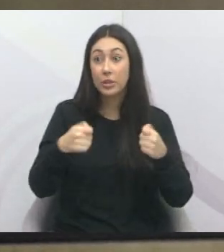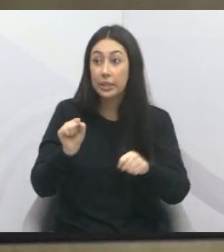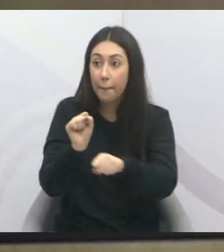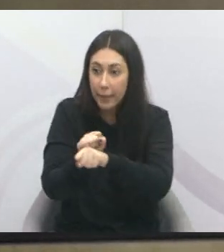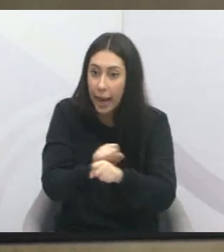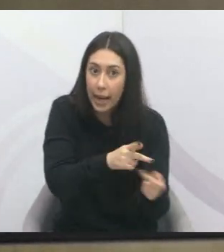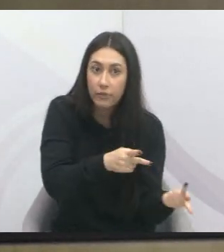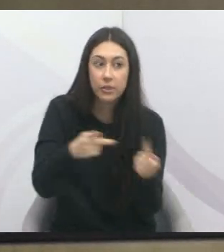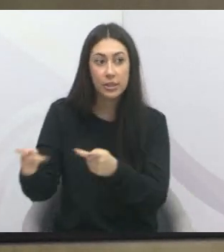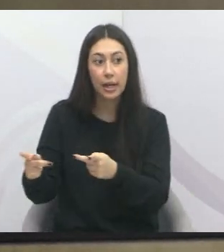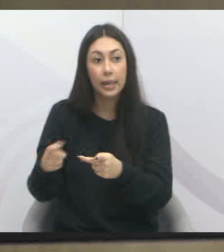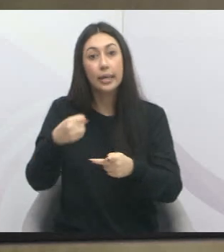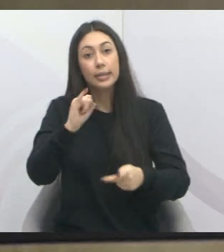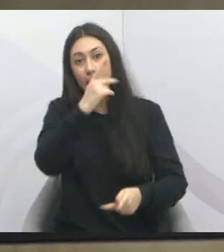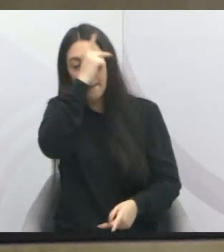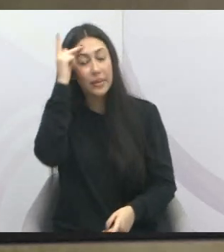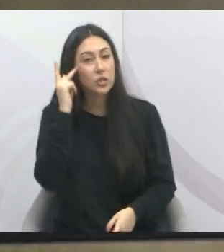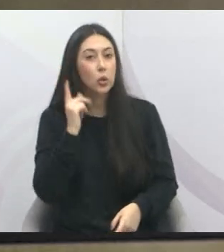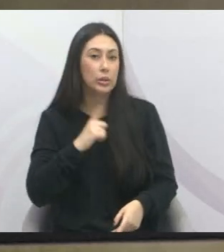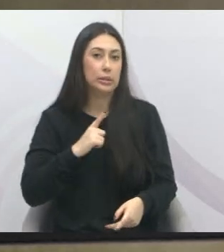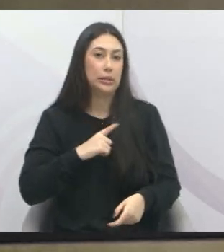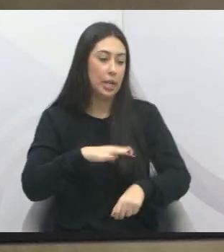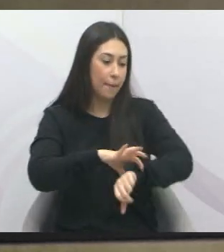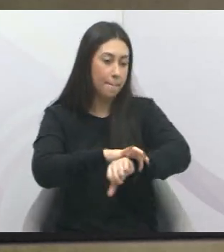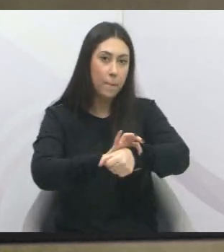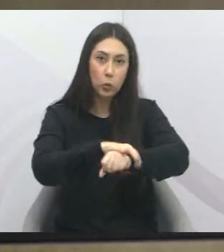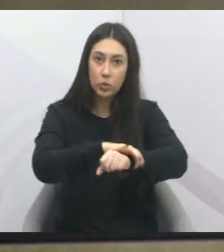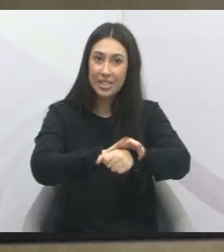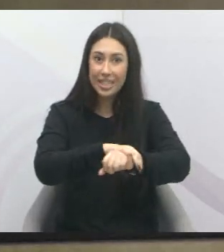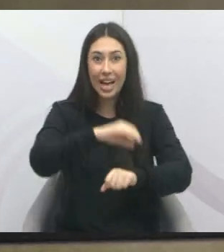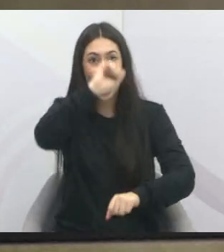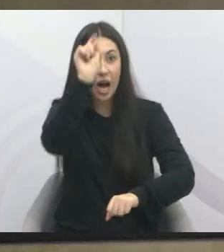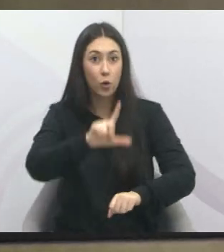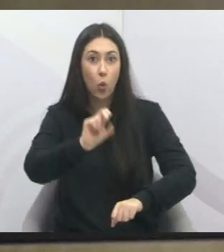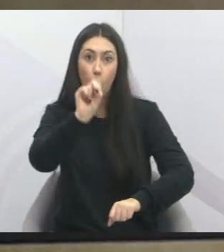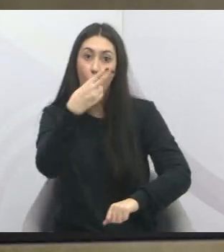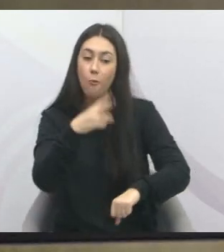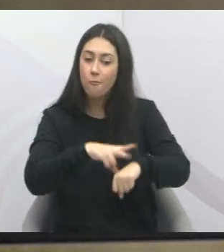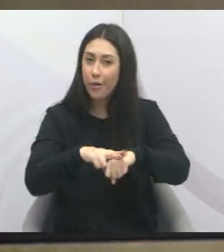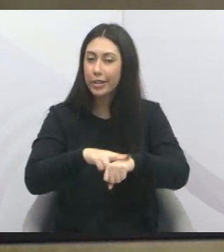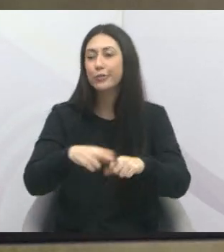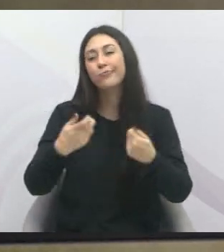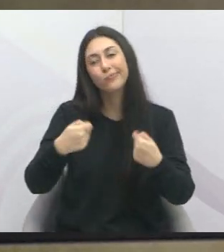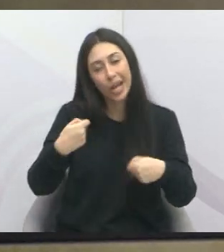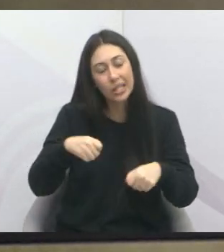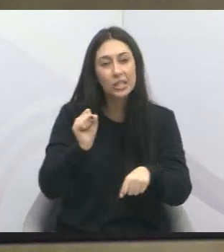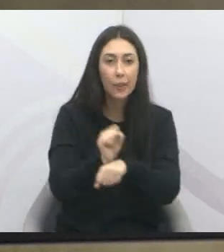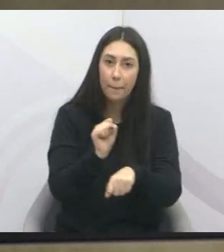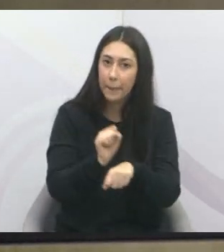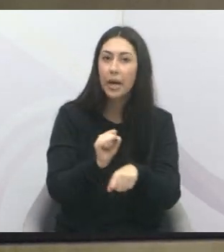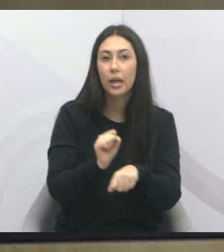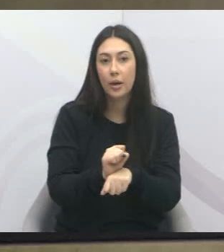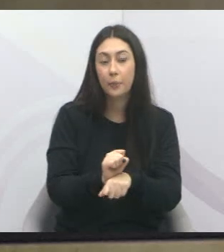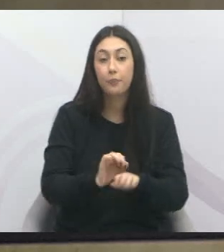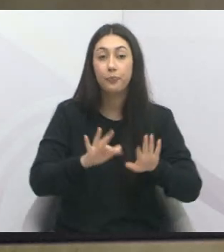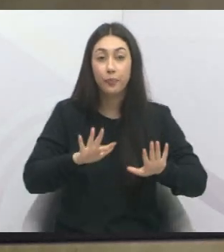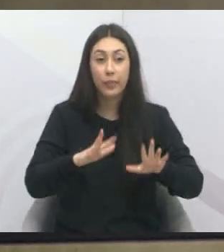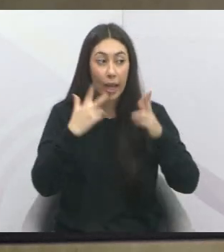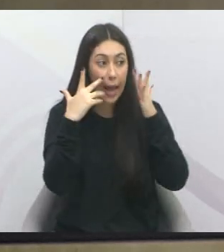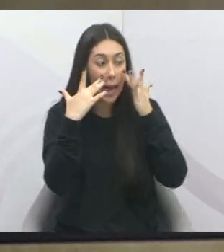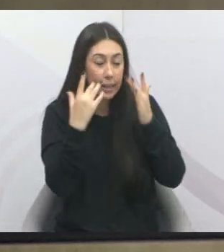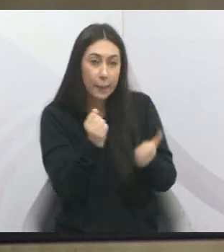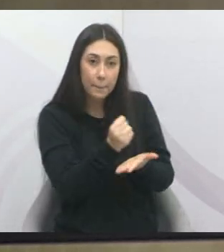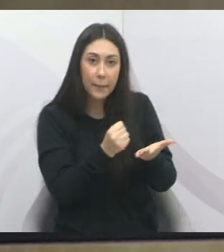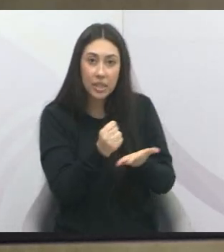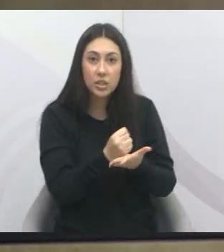ficha verde, ele vai ficar esperando mais, certo? Em relação à atenção básica, as equipes estão